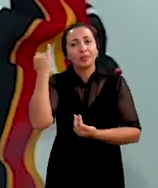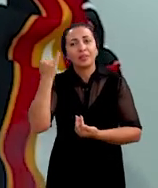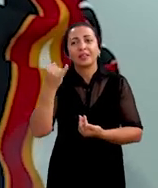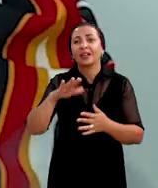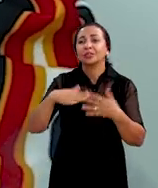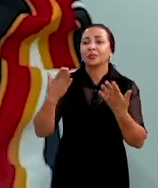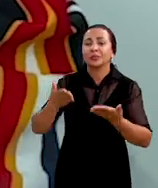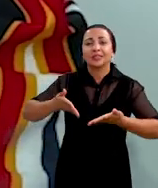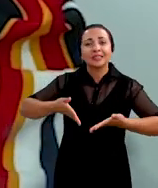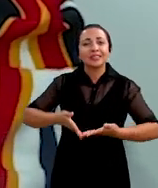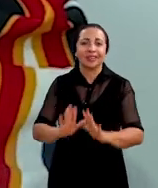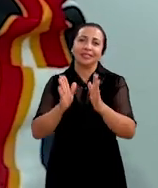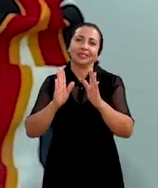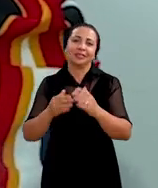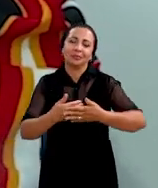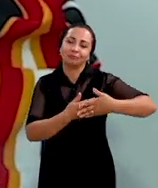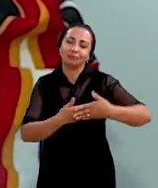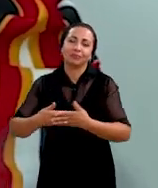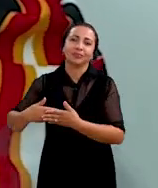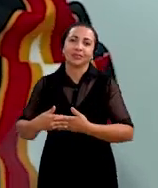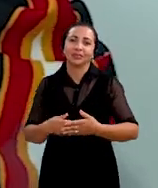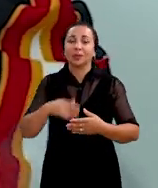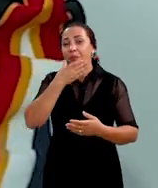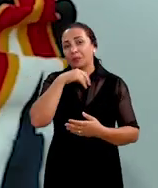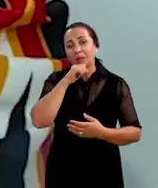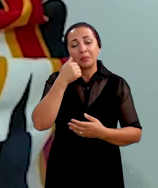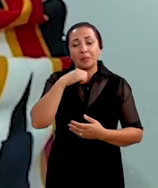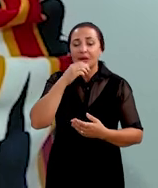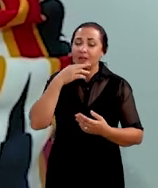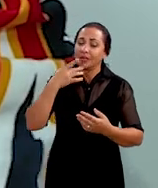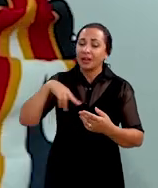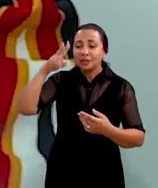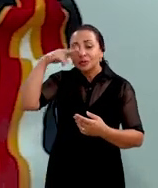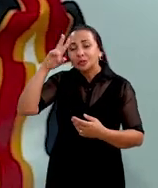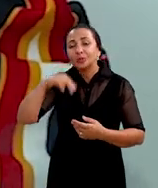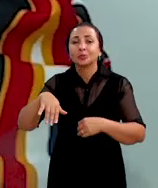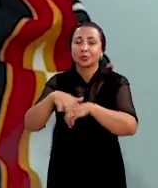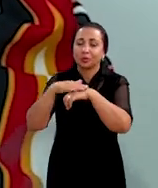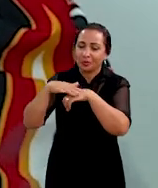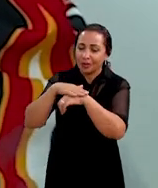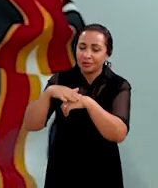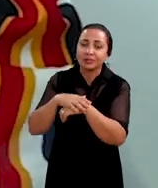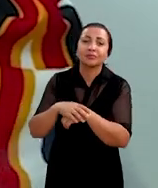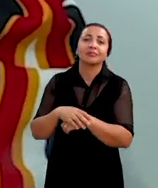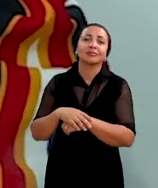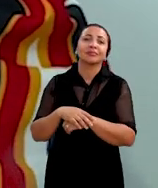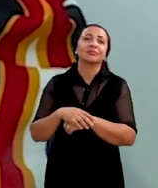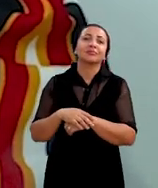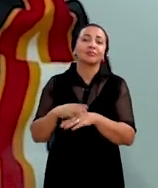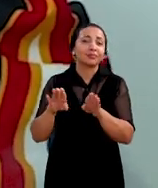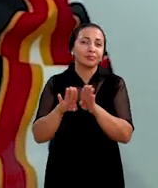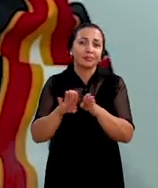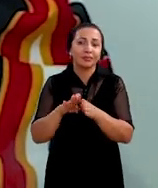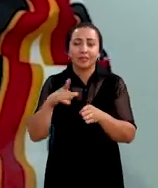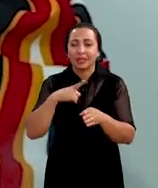já desde o nascimento da criança. Então, os pais contarem histórias, conversarem com seus